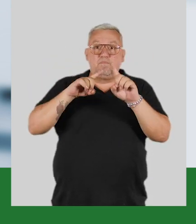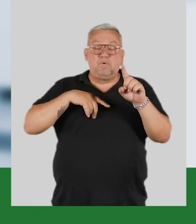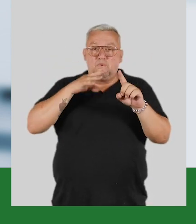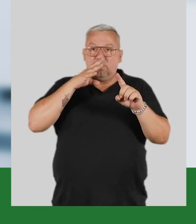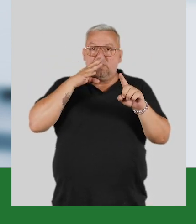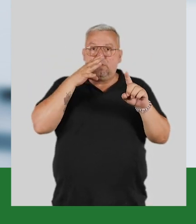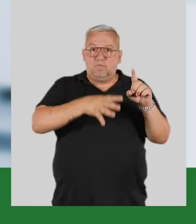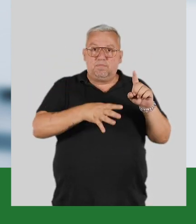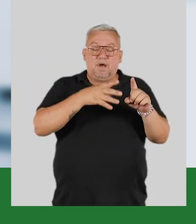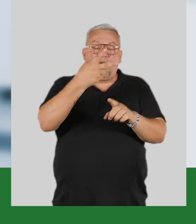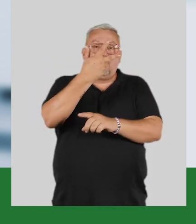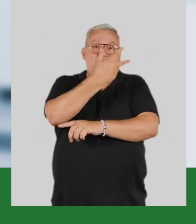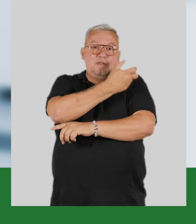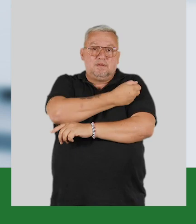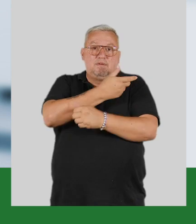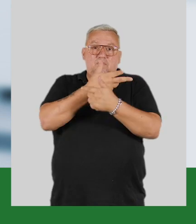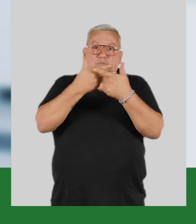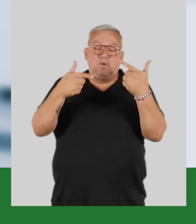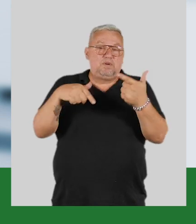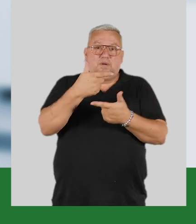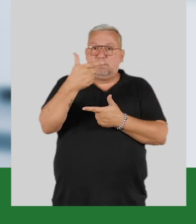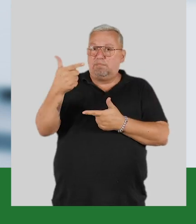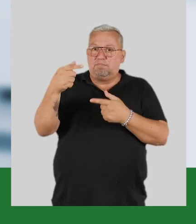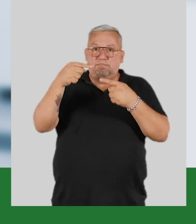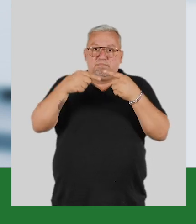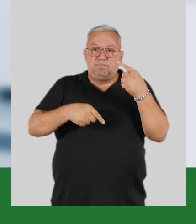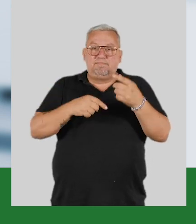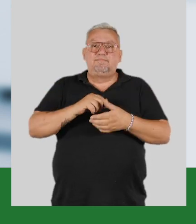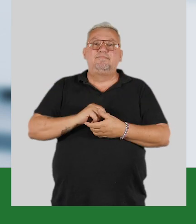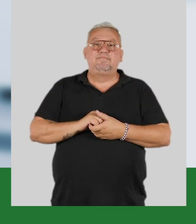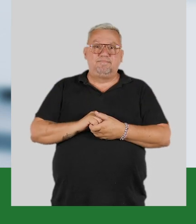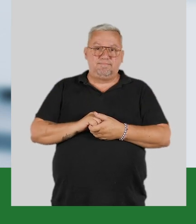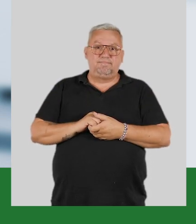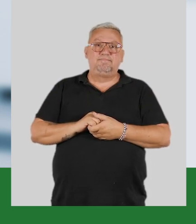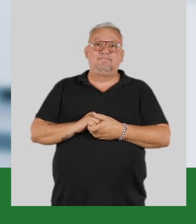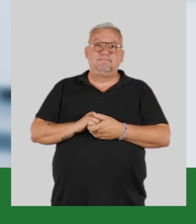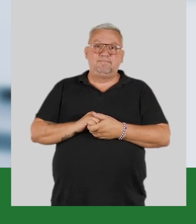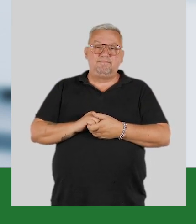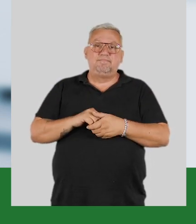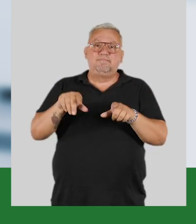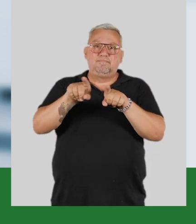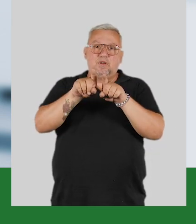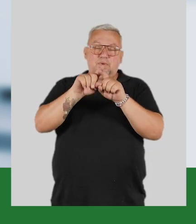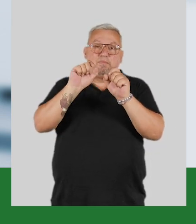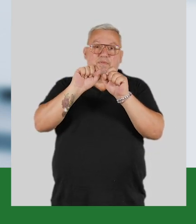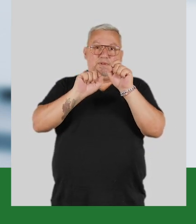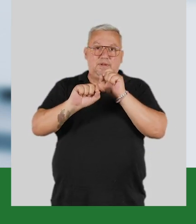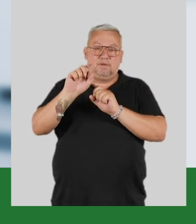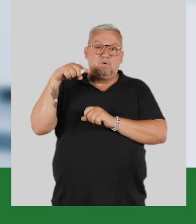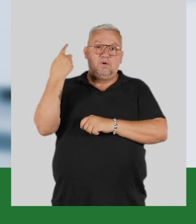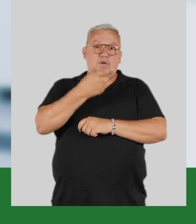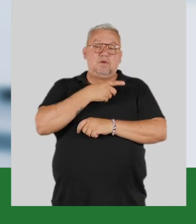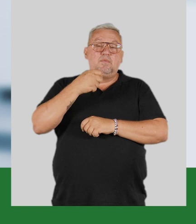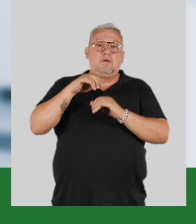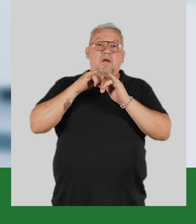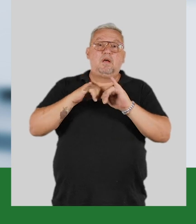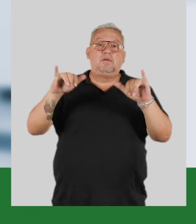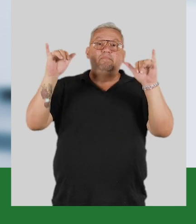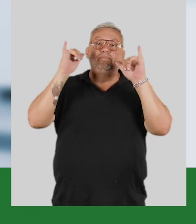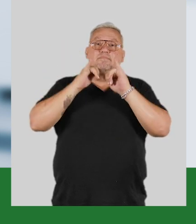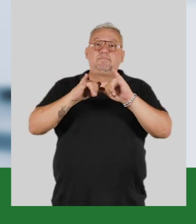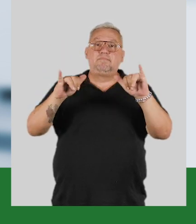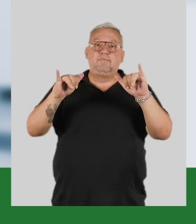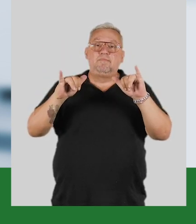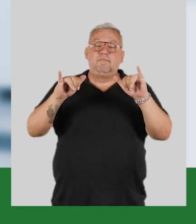culpa na vacina de algo que ela não tem nada a ver, tá? E para fazer isso, a gente precisa fazer a notificação dos